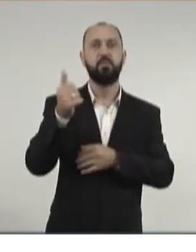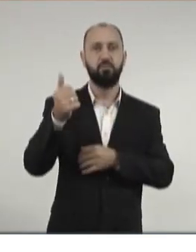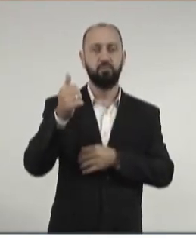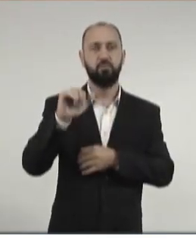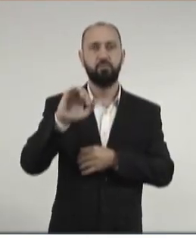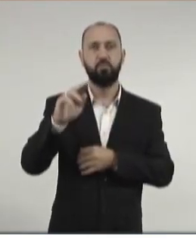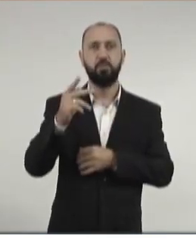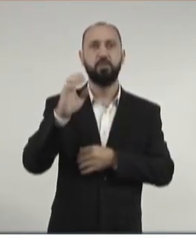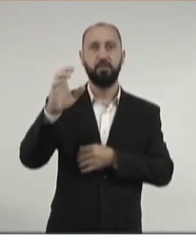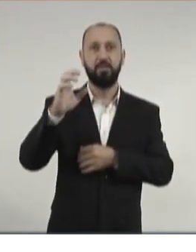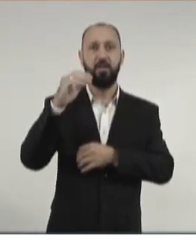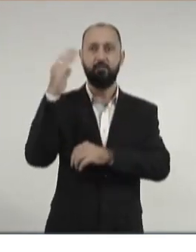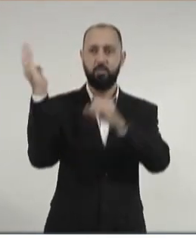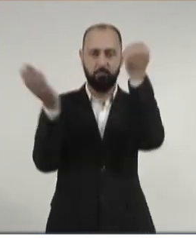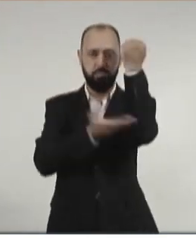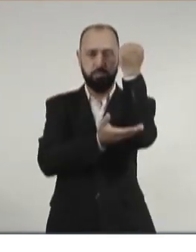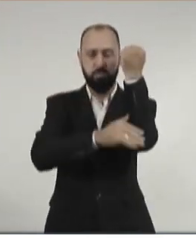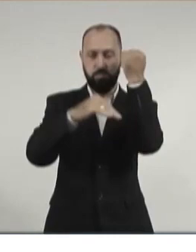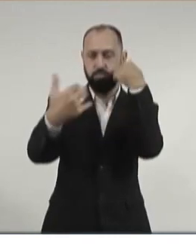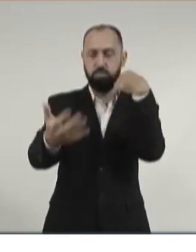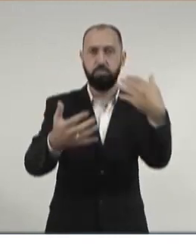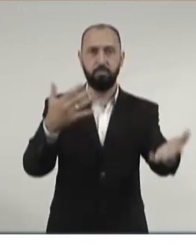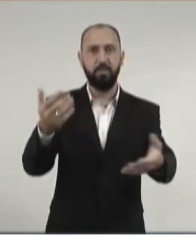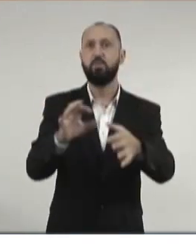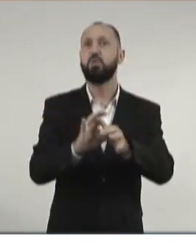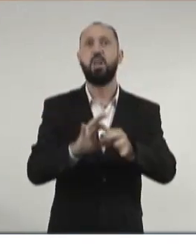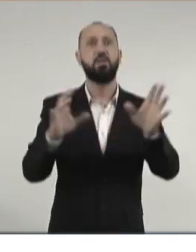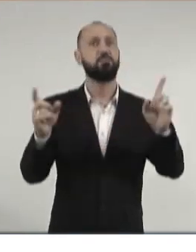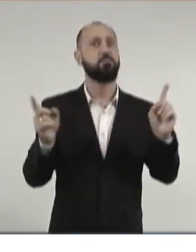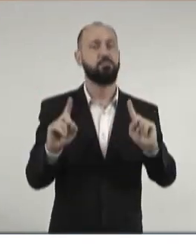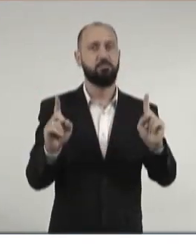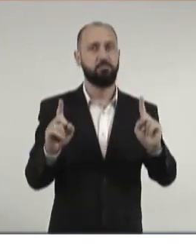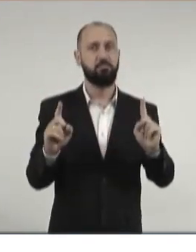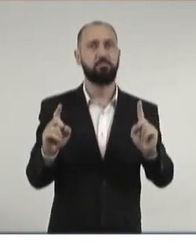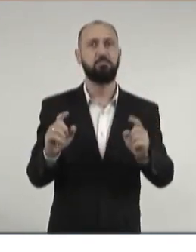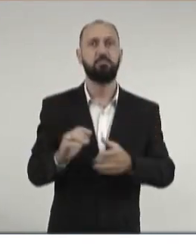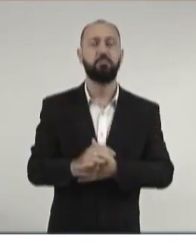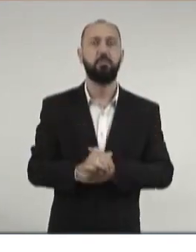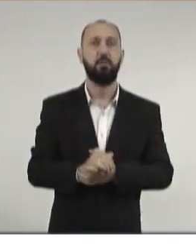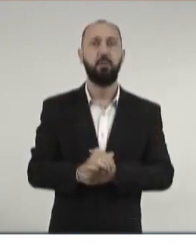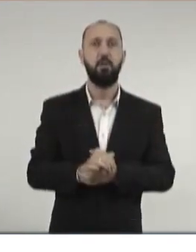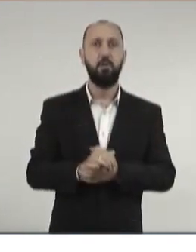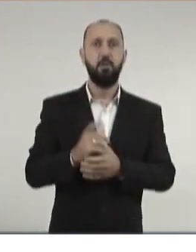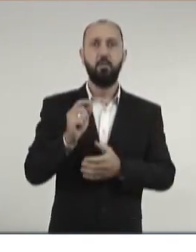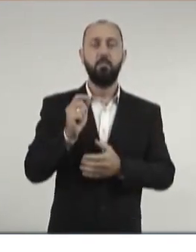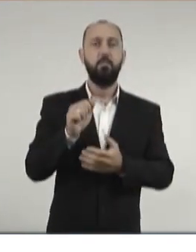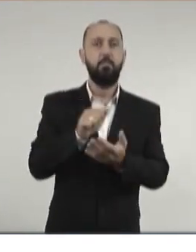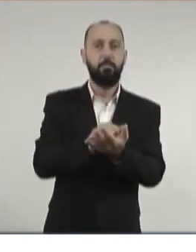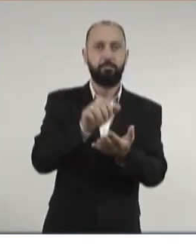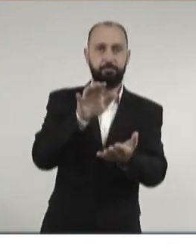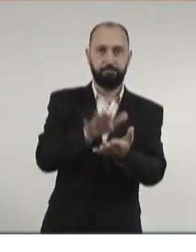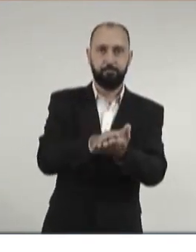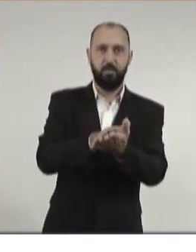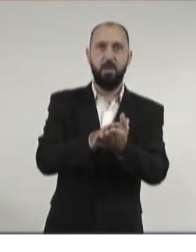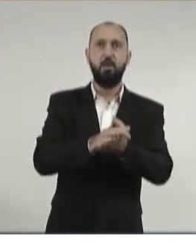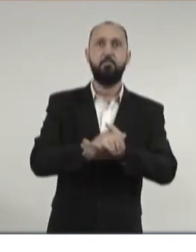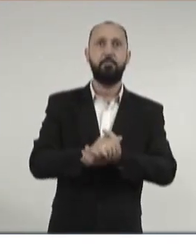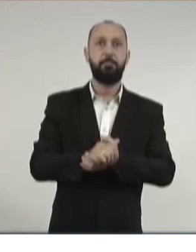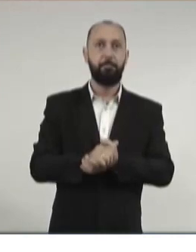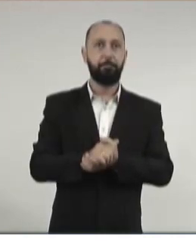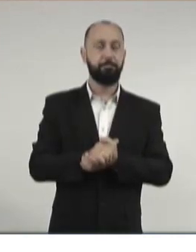hectares desmatado ilegalmente, sem a autorização ambiental. E o valor da multa, como a senhora mencionou,